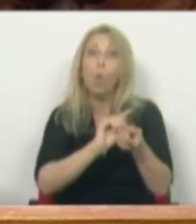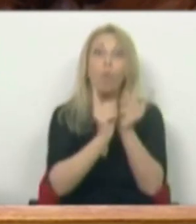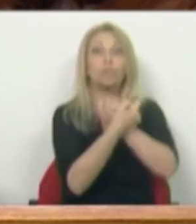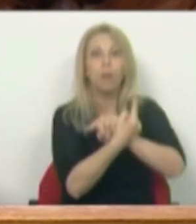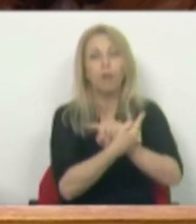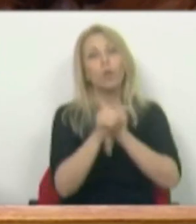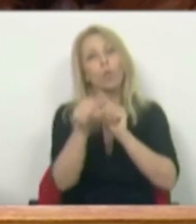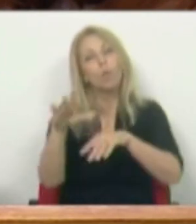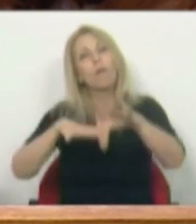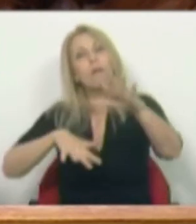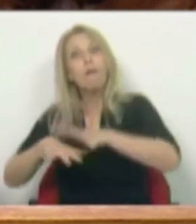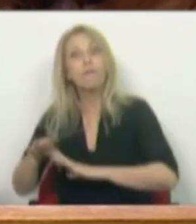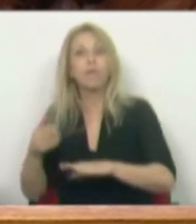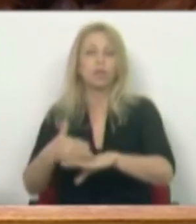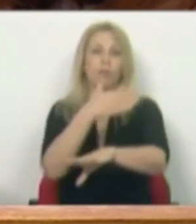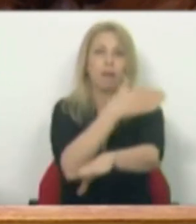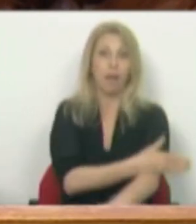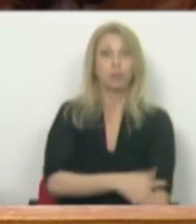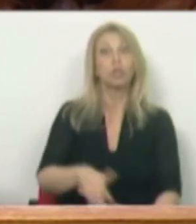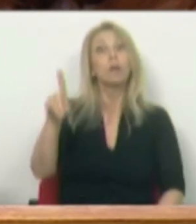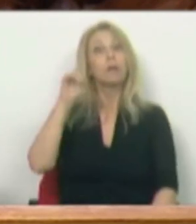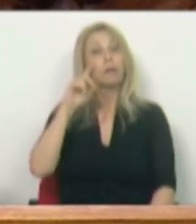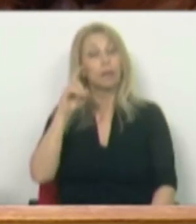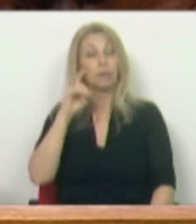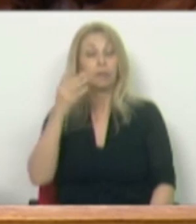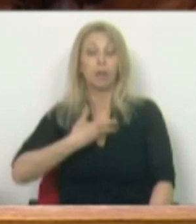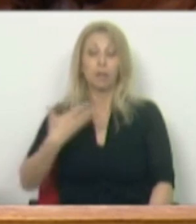direitos, ouvindo-as, salvaguardando a sua participação.